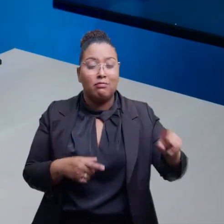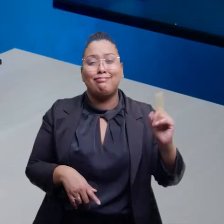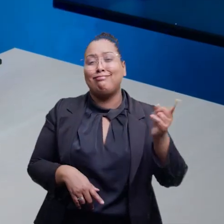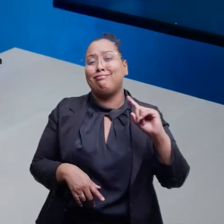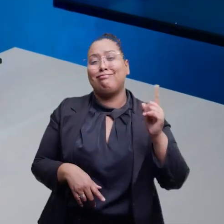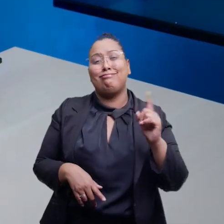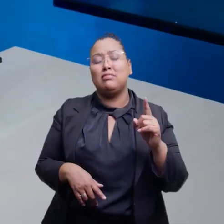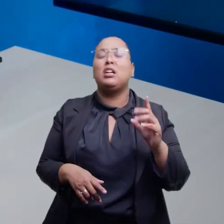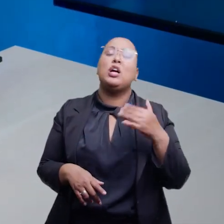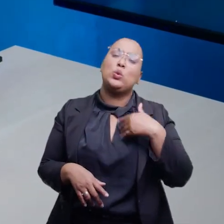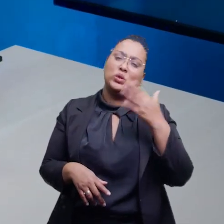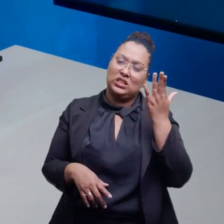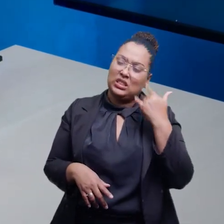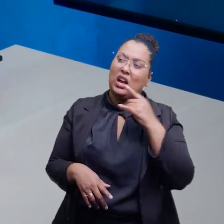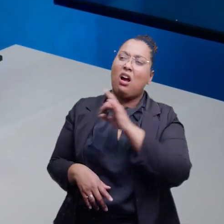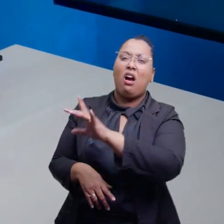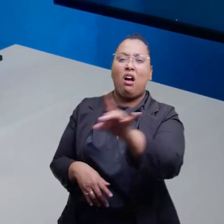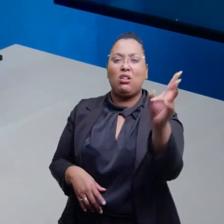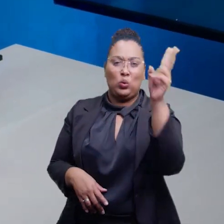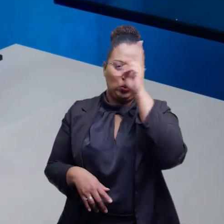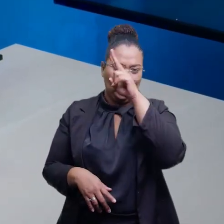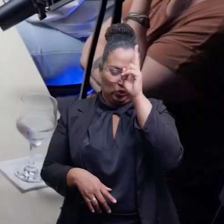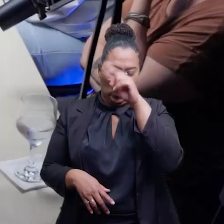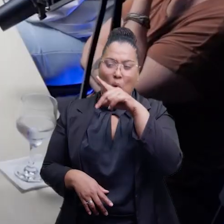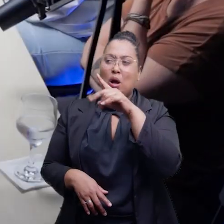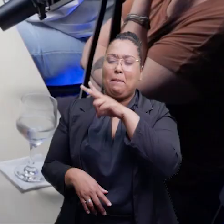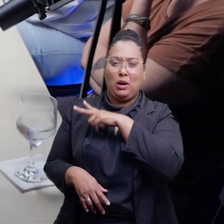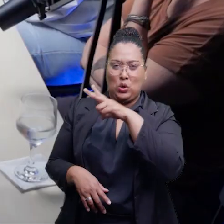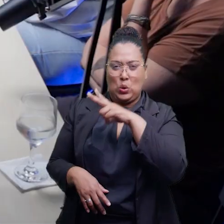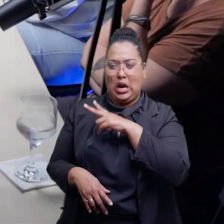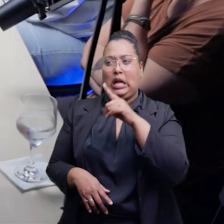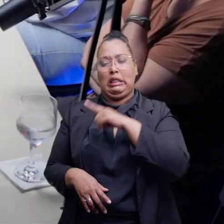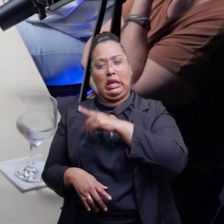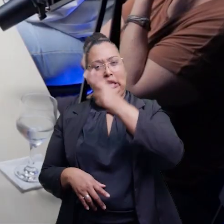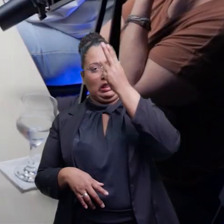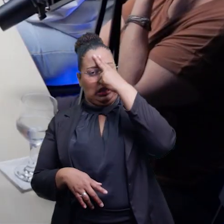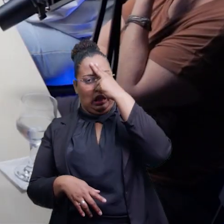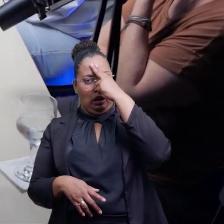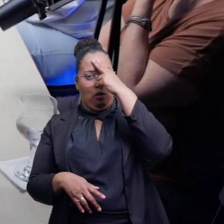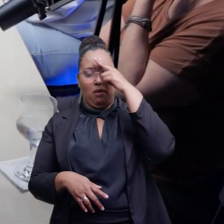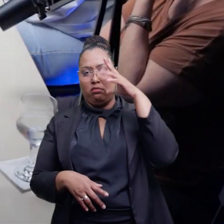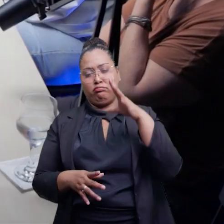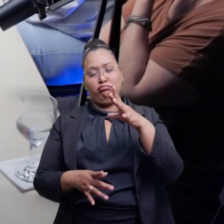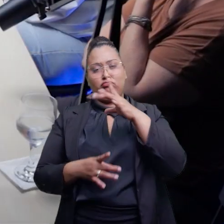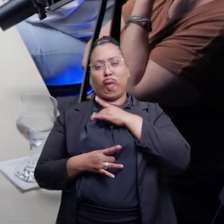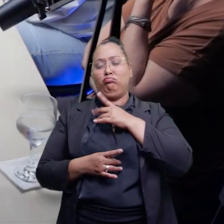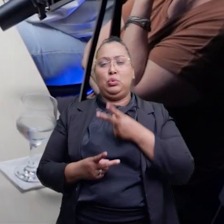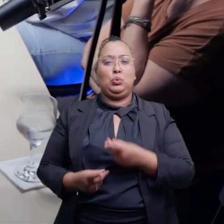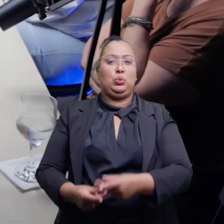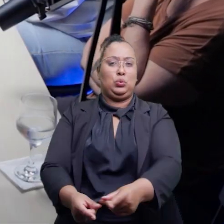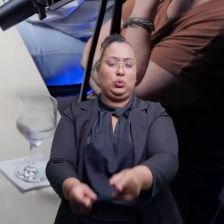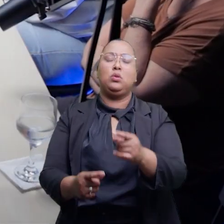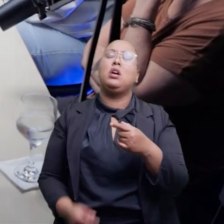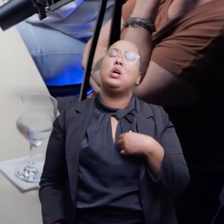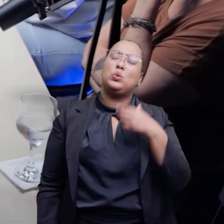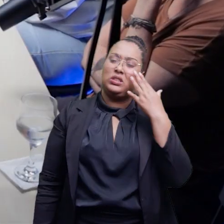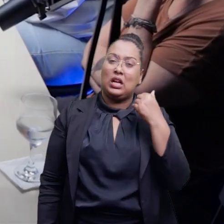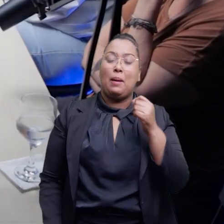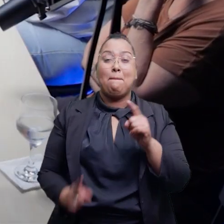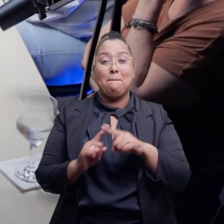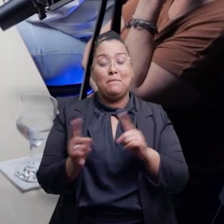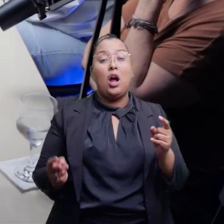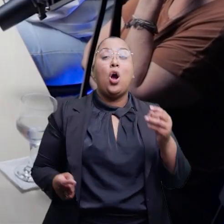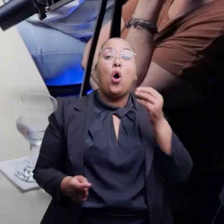adoção, né? É claro que cada um tem sua história, cada um tem seus traumas, tem suas vivências, e isso vai ser levado ao longo da vida, né? Então, claro